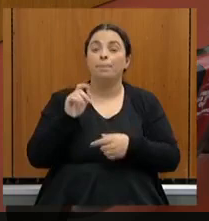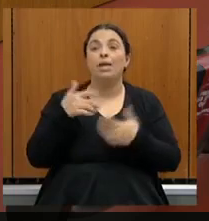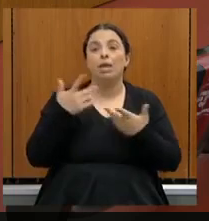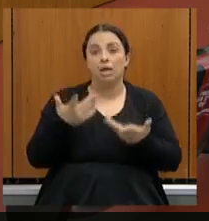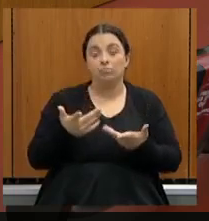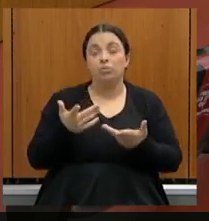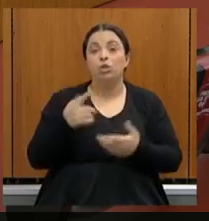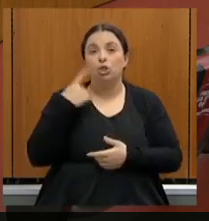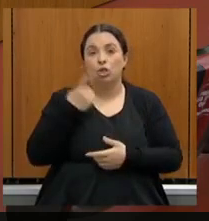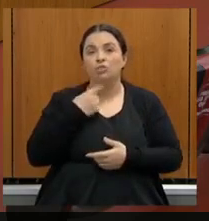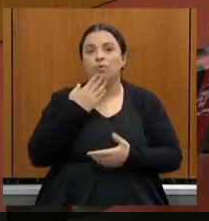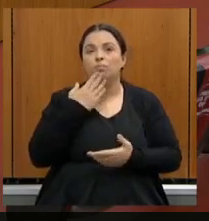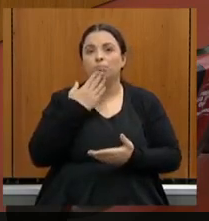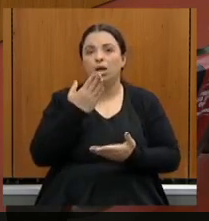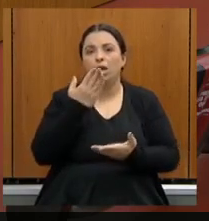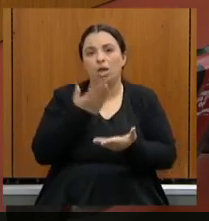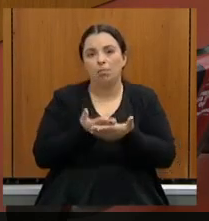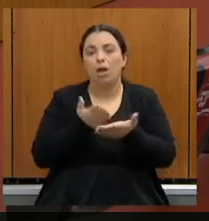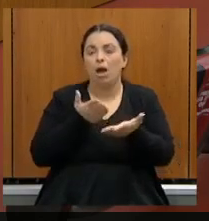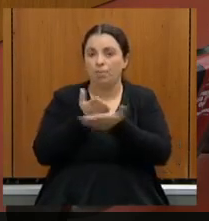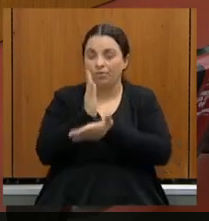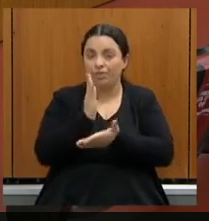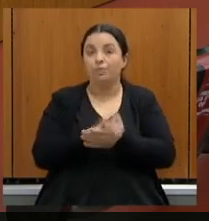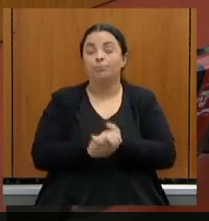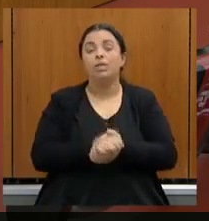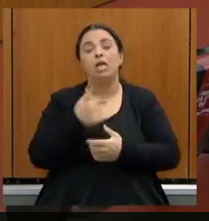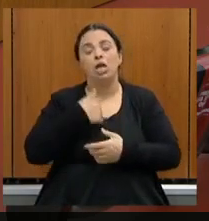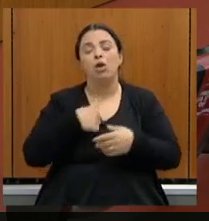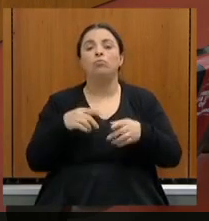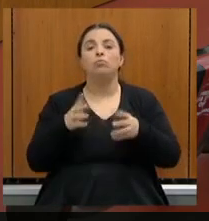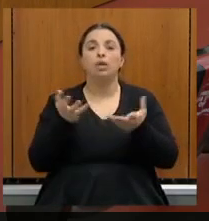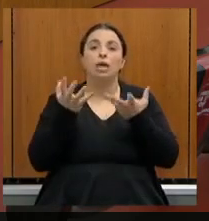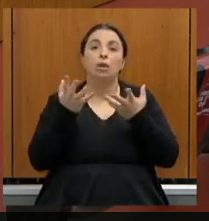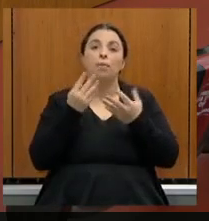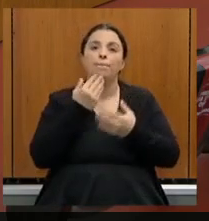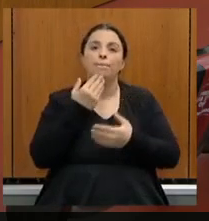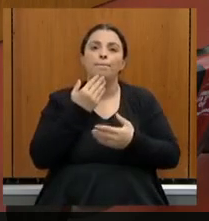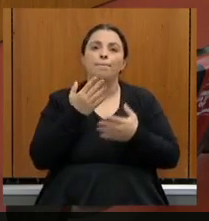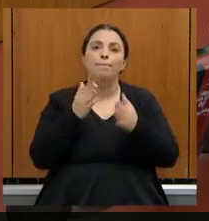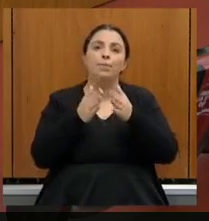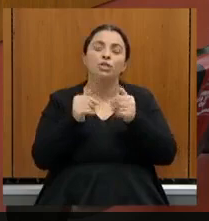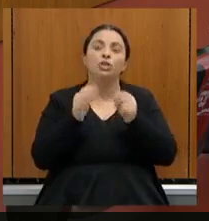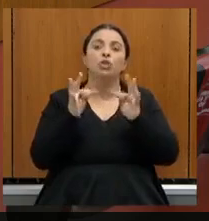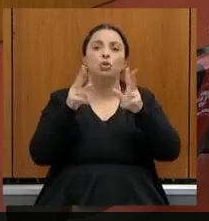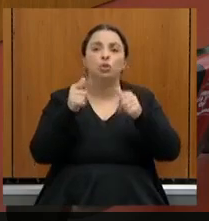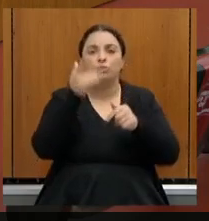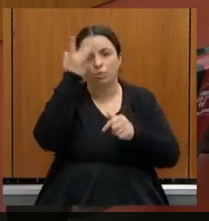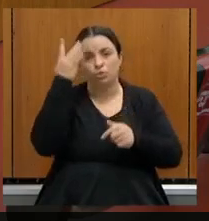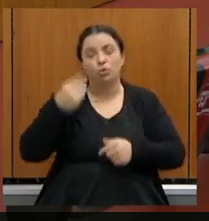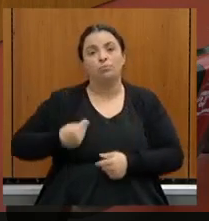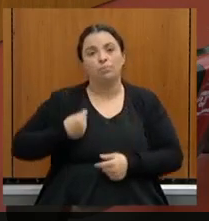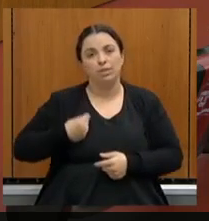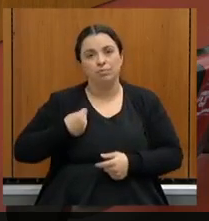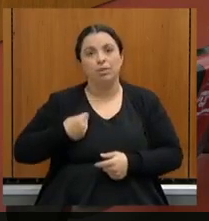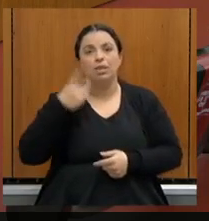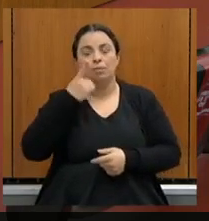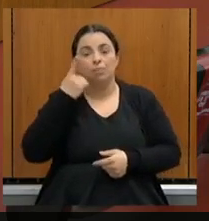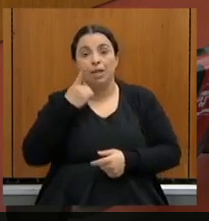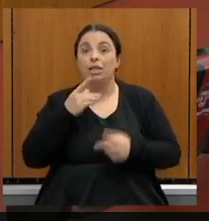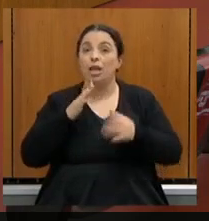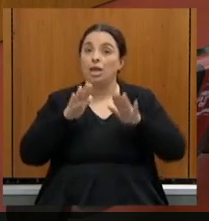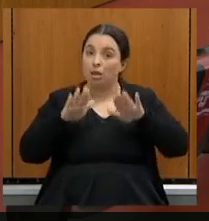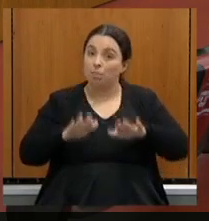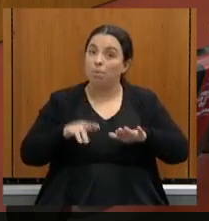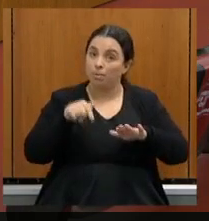aprovar o requerimento, até eu quero solicitar a todos os participantes, todos os deputados e deputadas que permaneçam